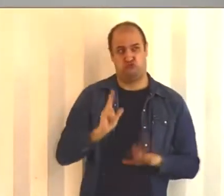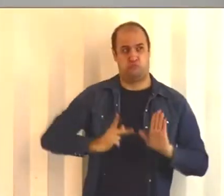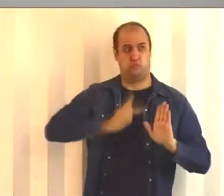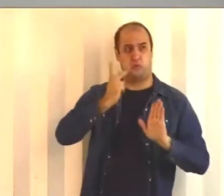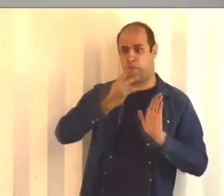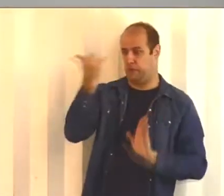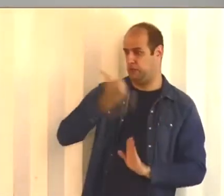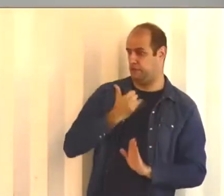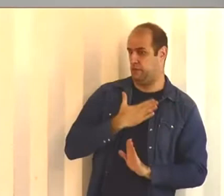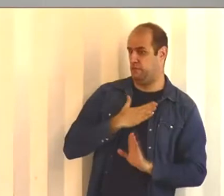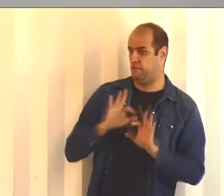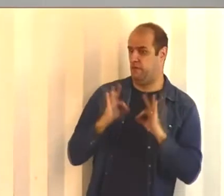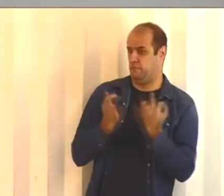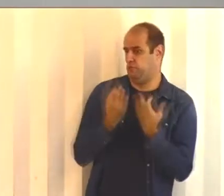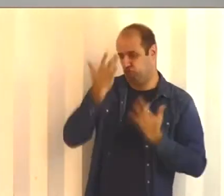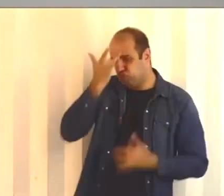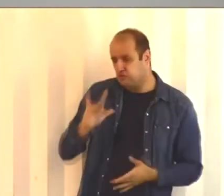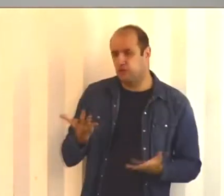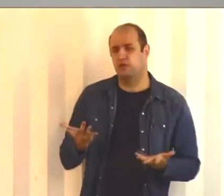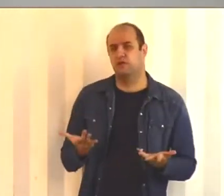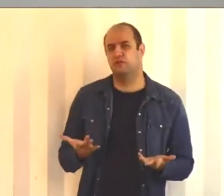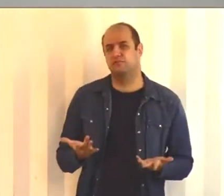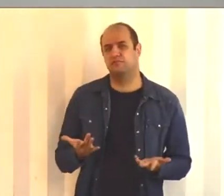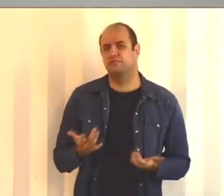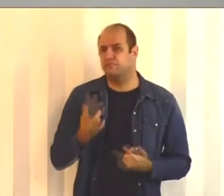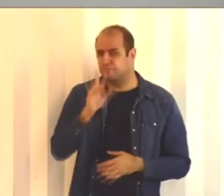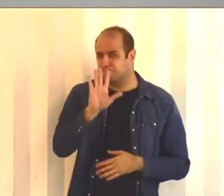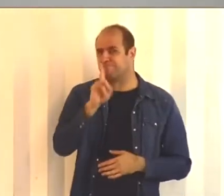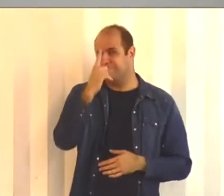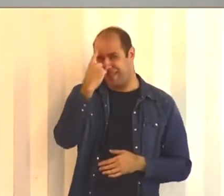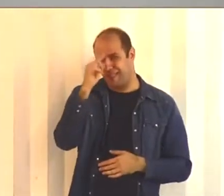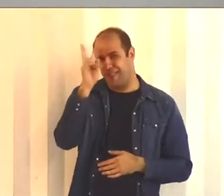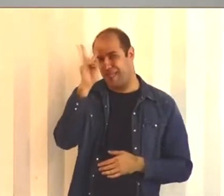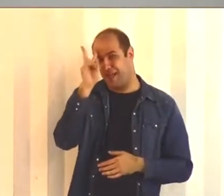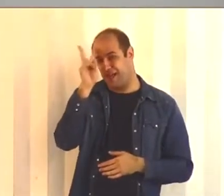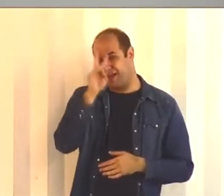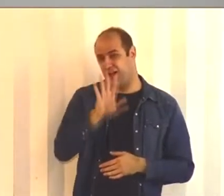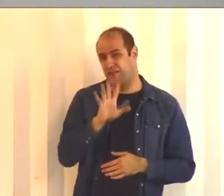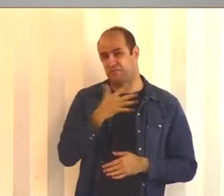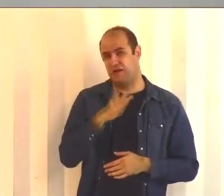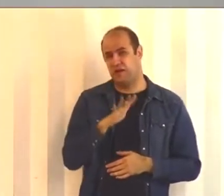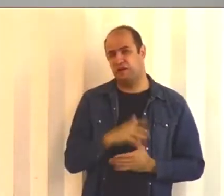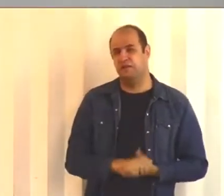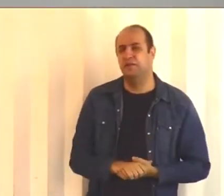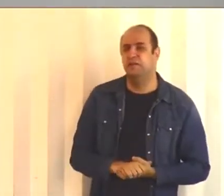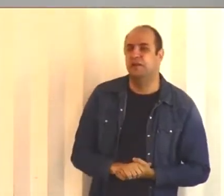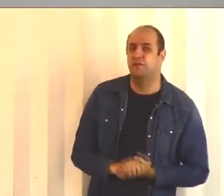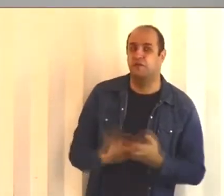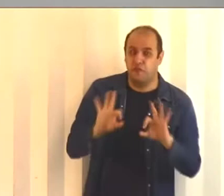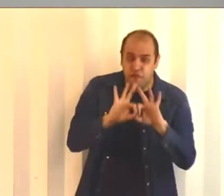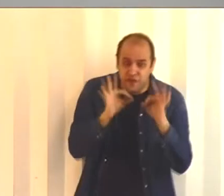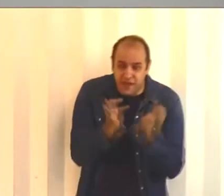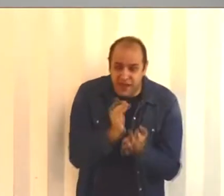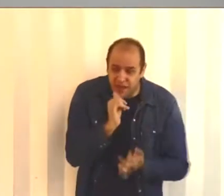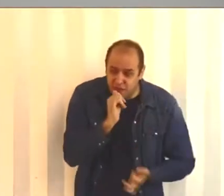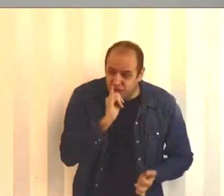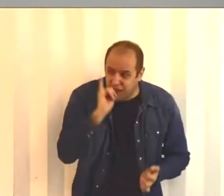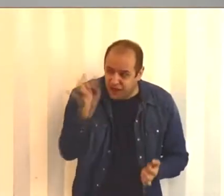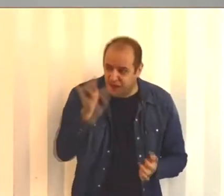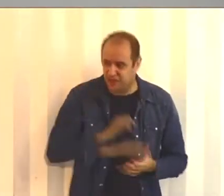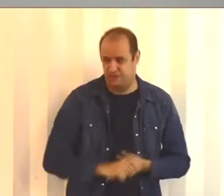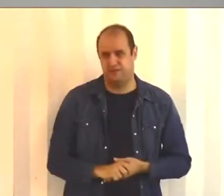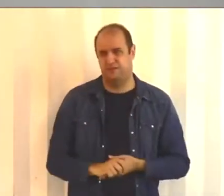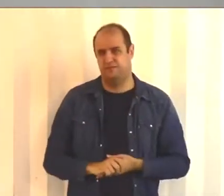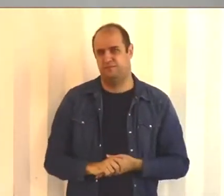nossa família, pode ser. Mas eu lembro, uma delas pelo menos, muito enfaticamente aos filhos, um